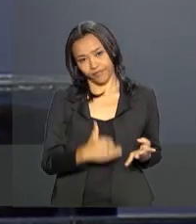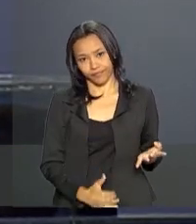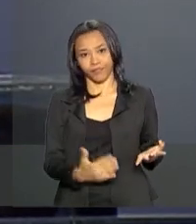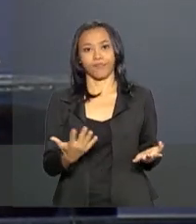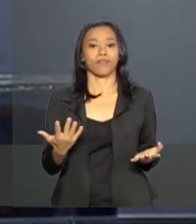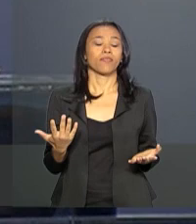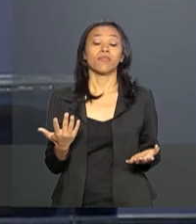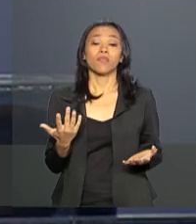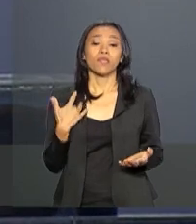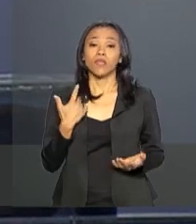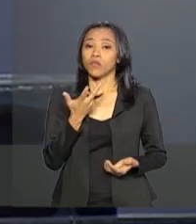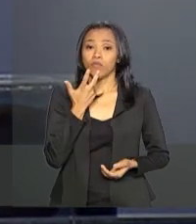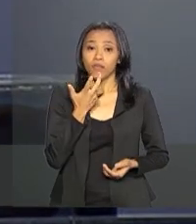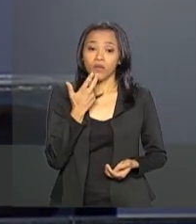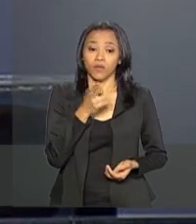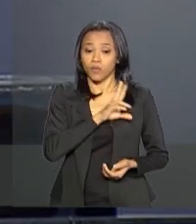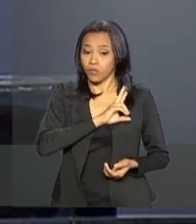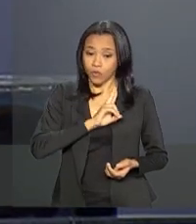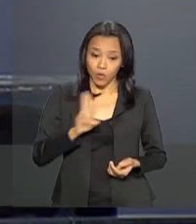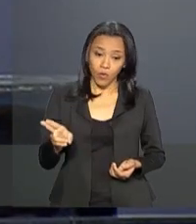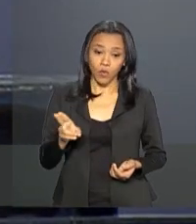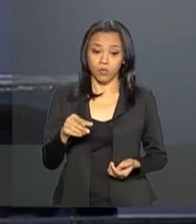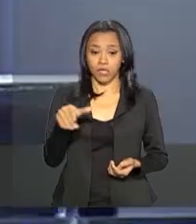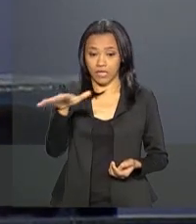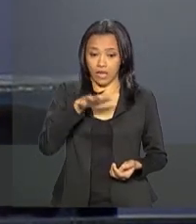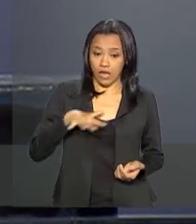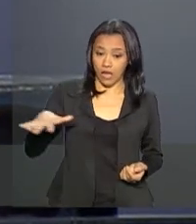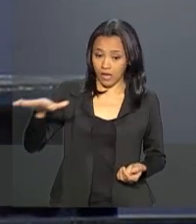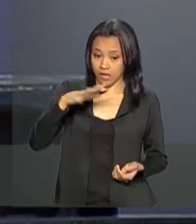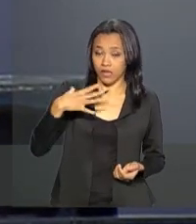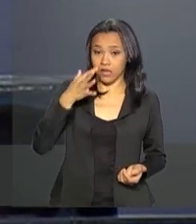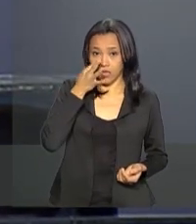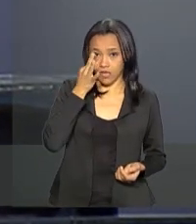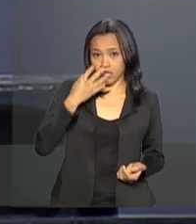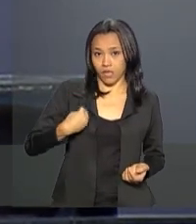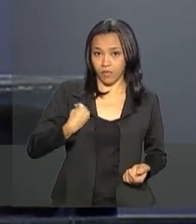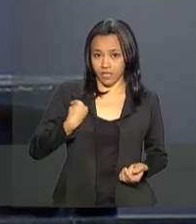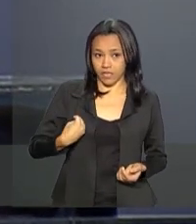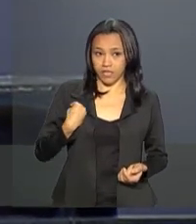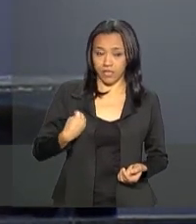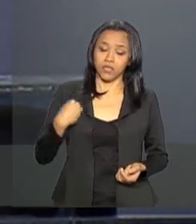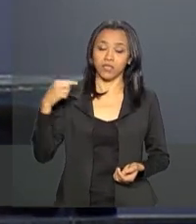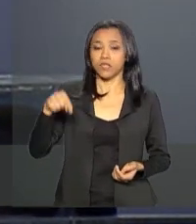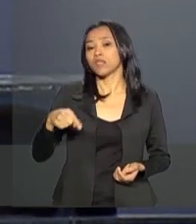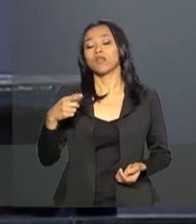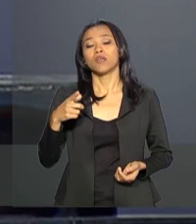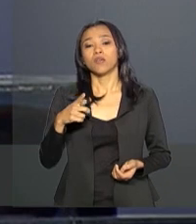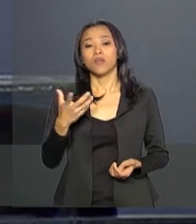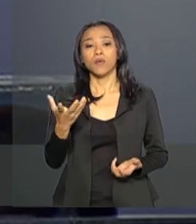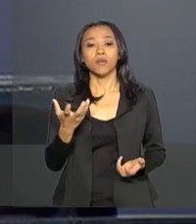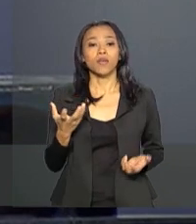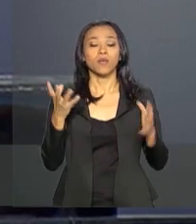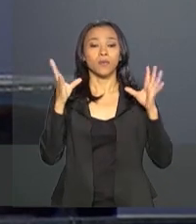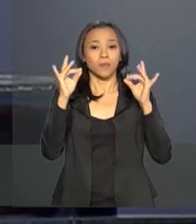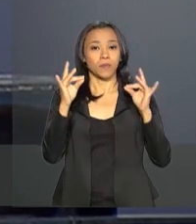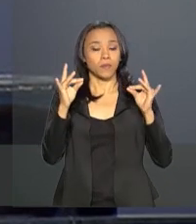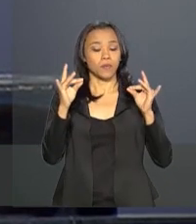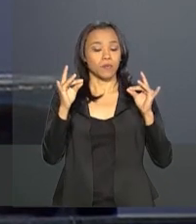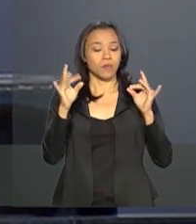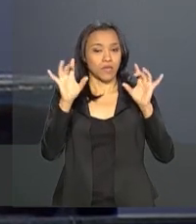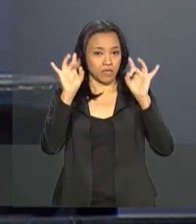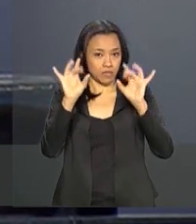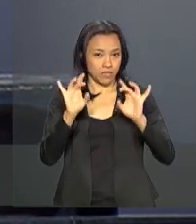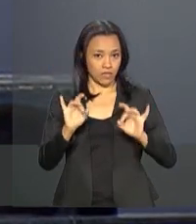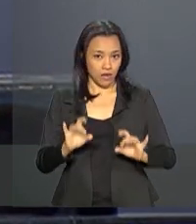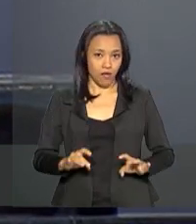das autoridades do Executivo e do setor que aqui se acham, eu quero fazer uma especial homenagem ao Poder